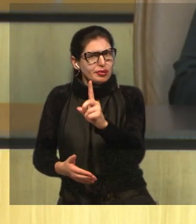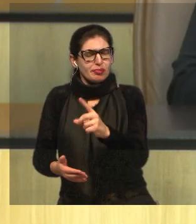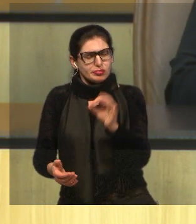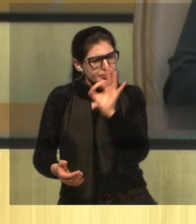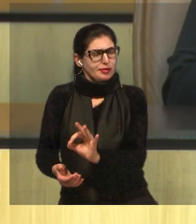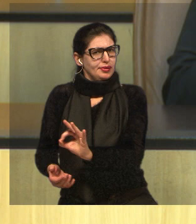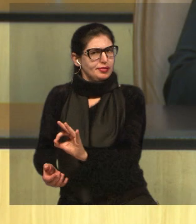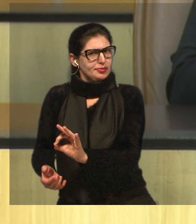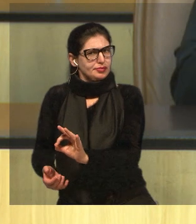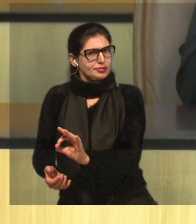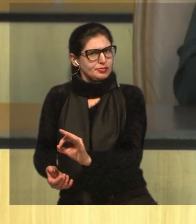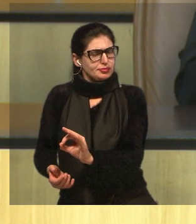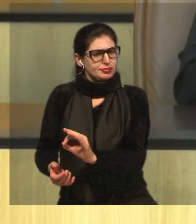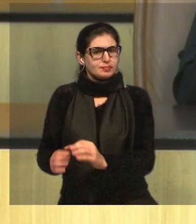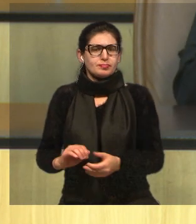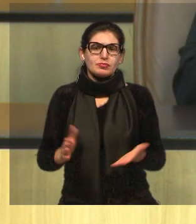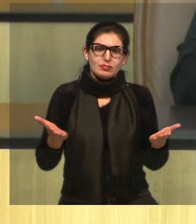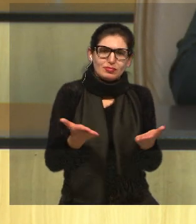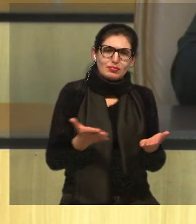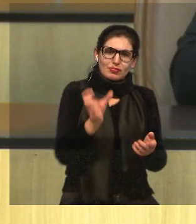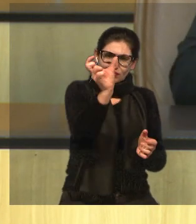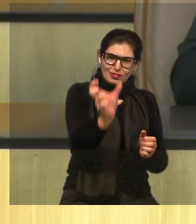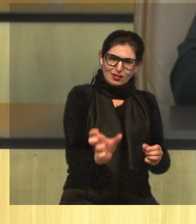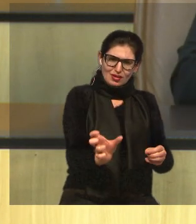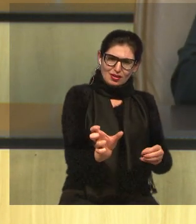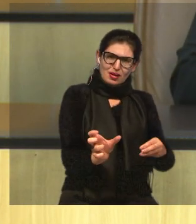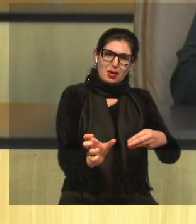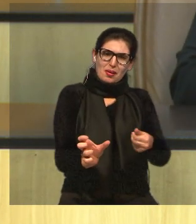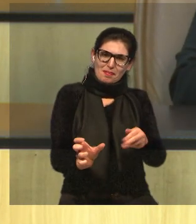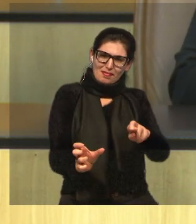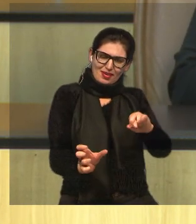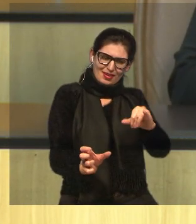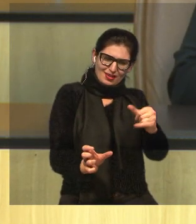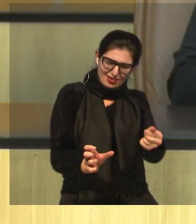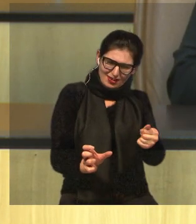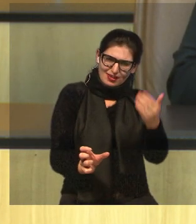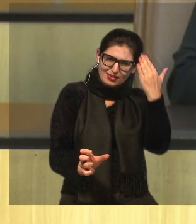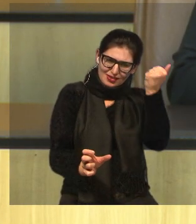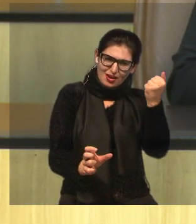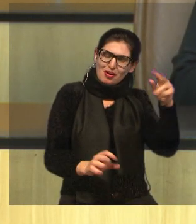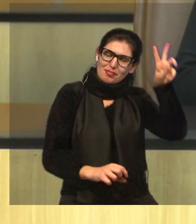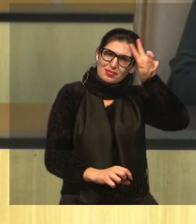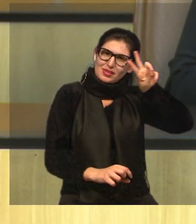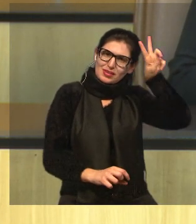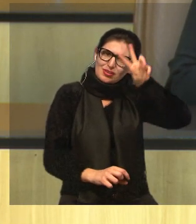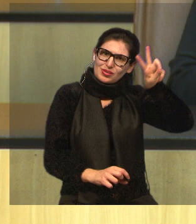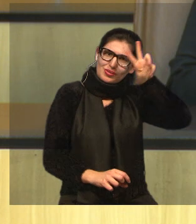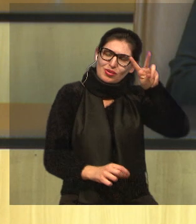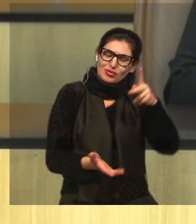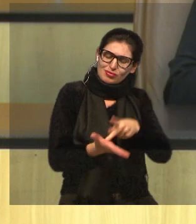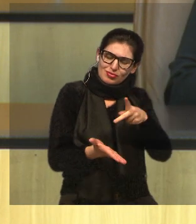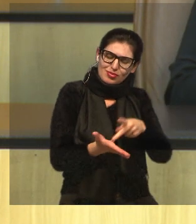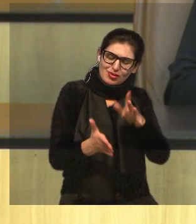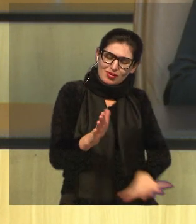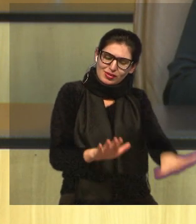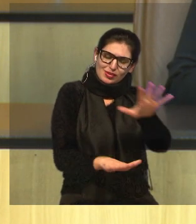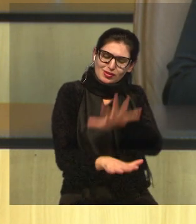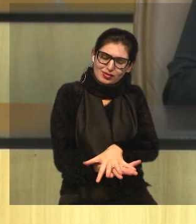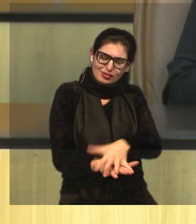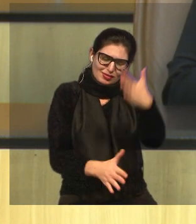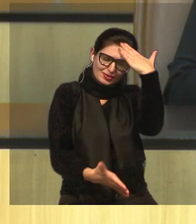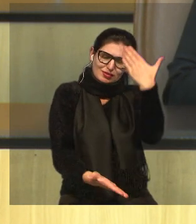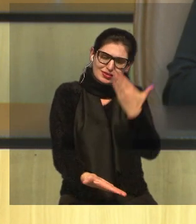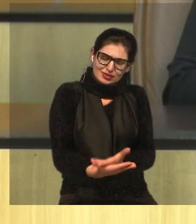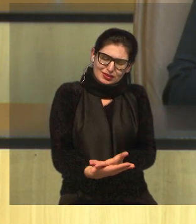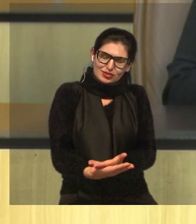legislativo, ela está se sentindo protagonista da história. Eu acredito que é essa mesma forma que